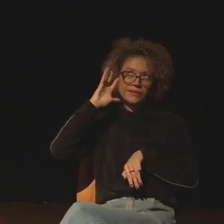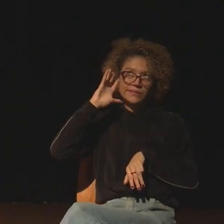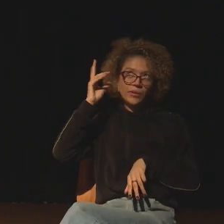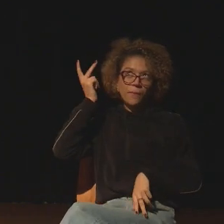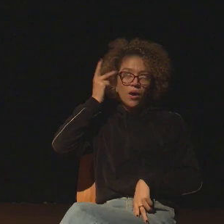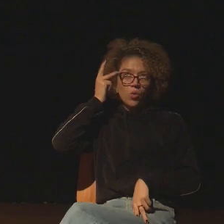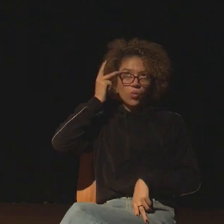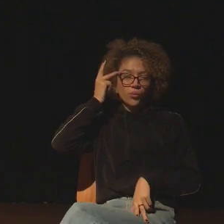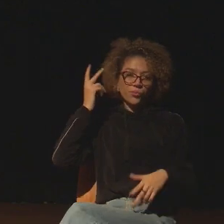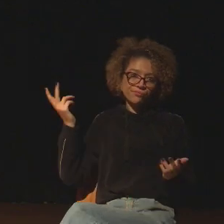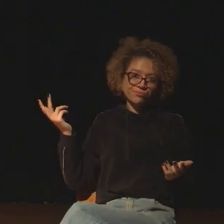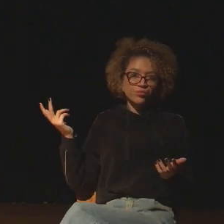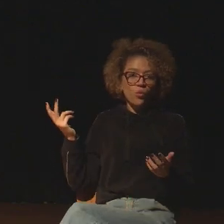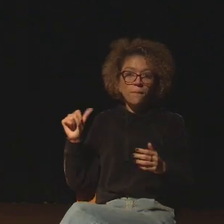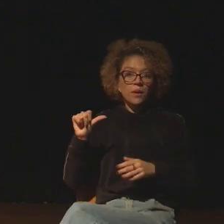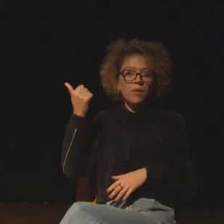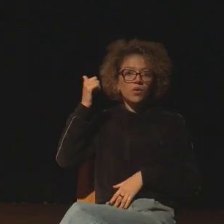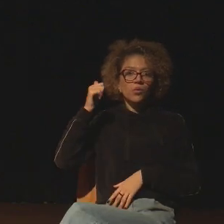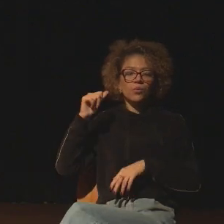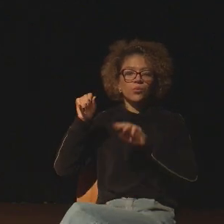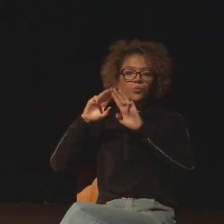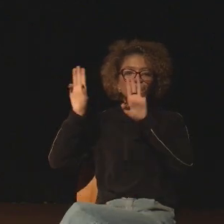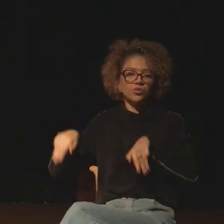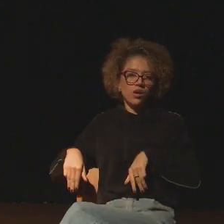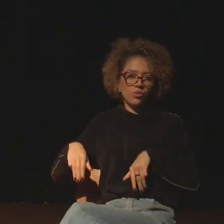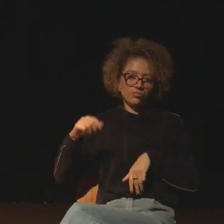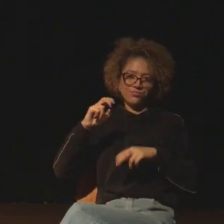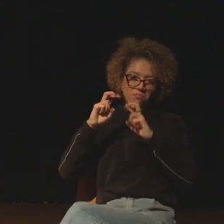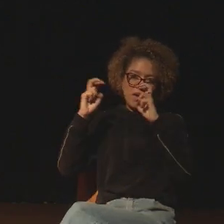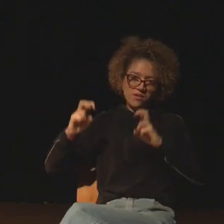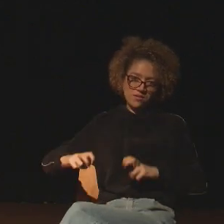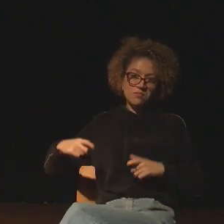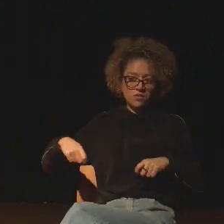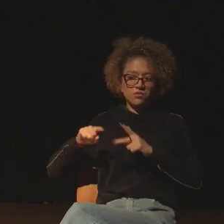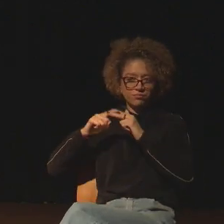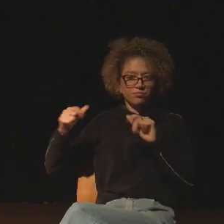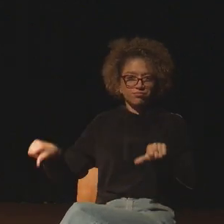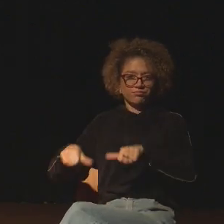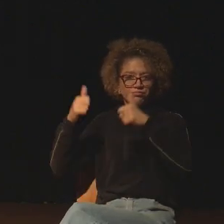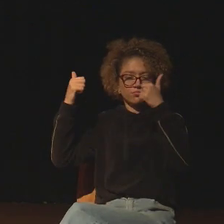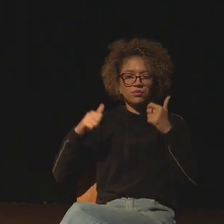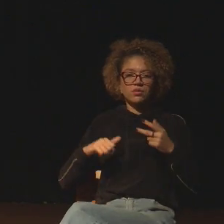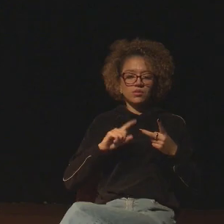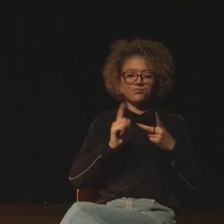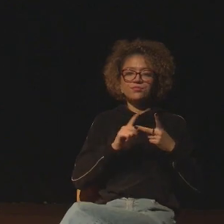é interessante. Mobiliário, permeabilidade do solo também,